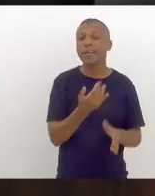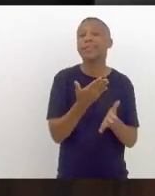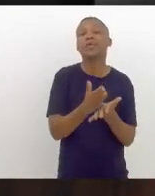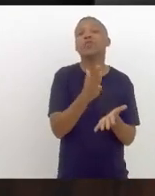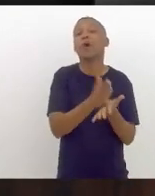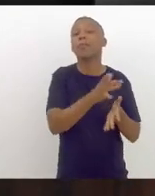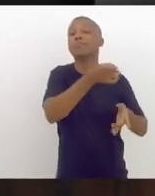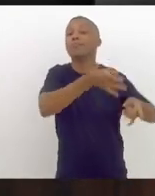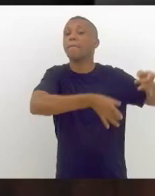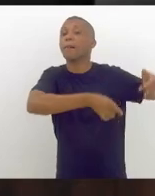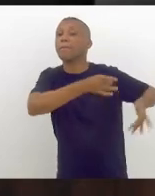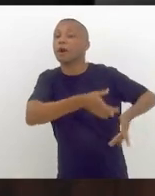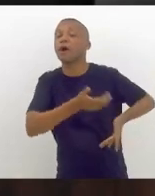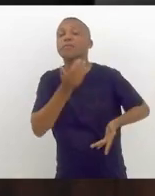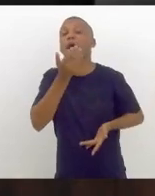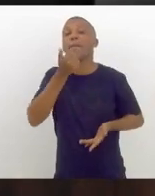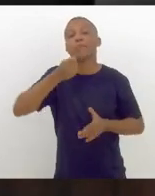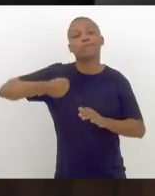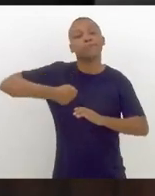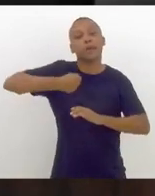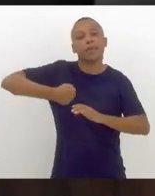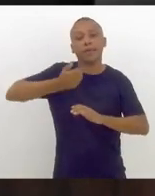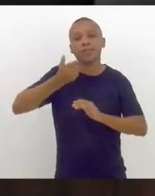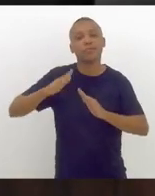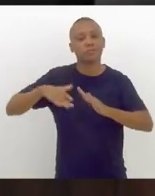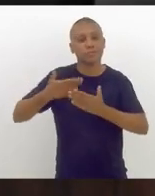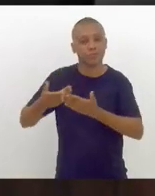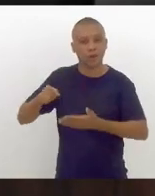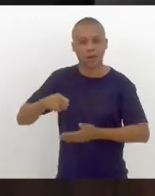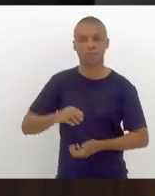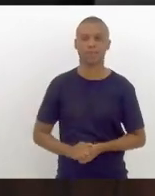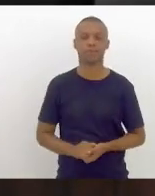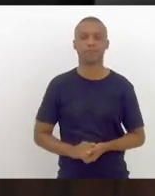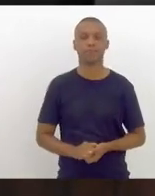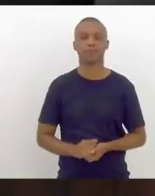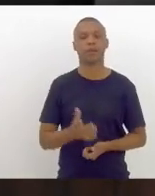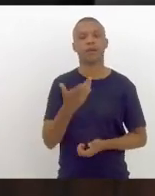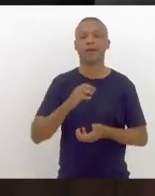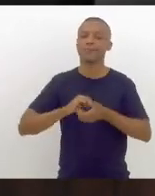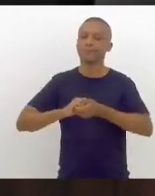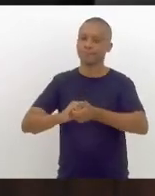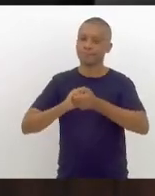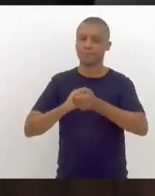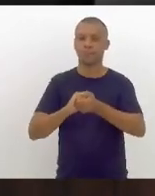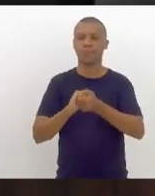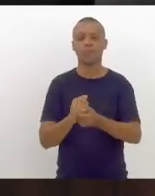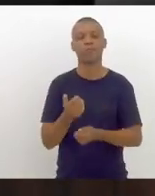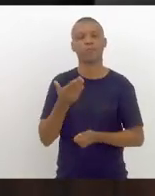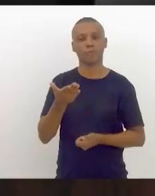sobras da produção da merenda escolar queria que saudar